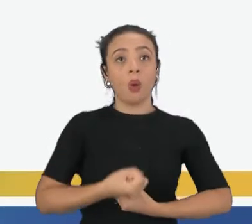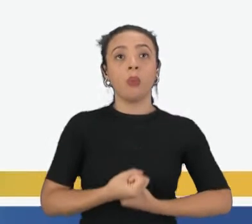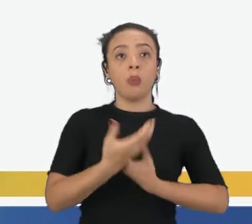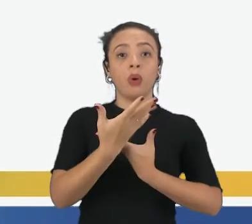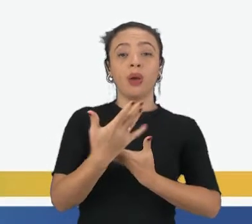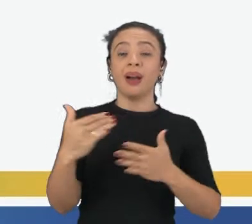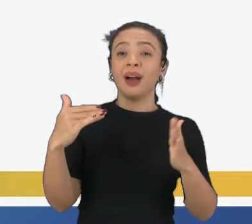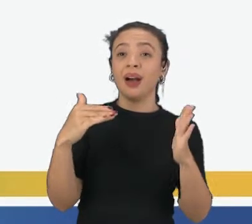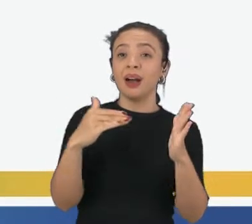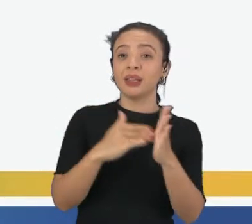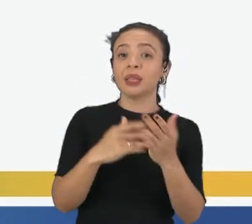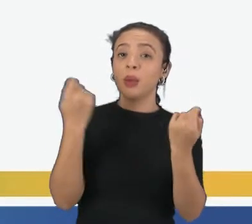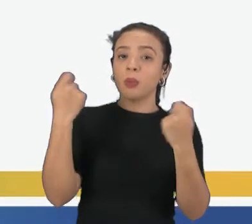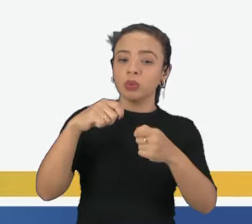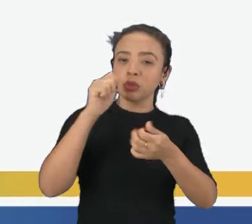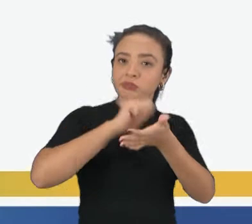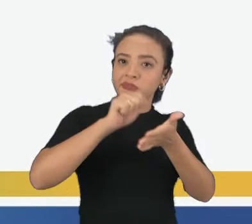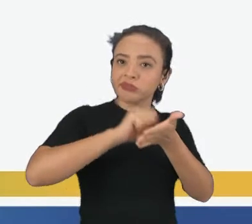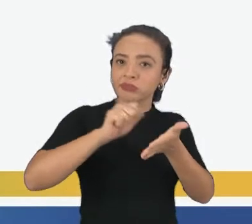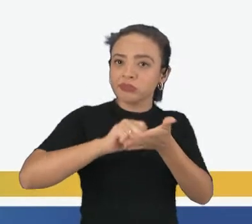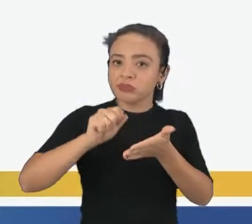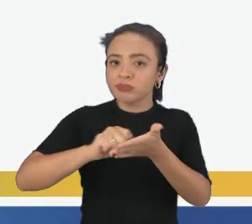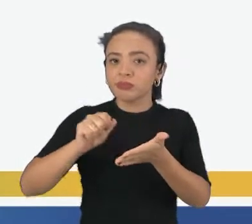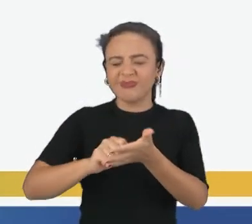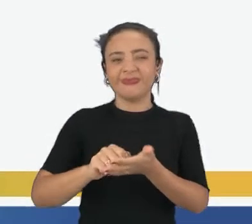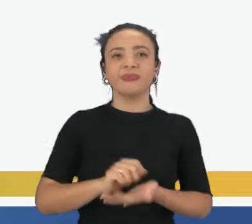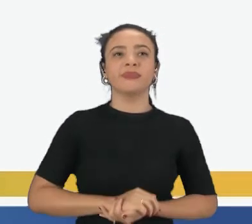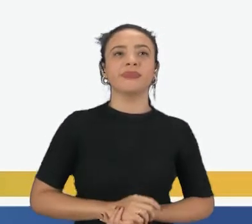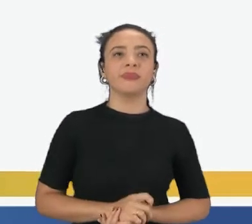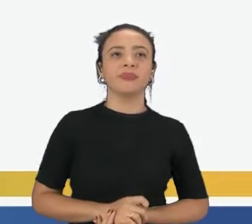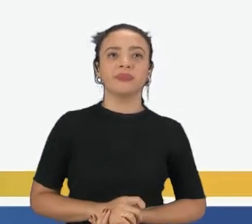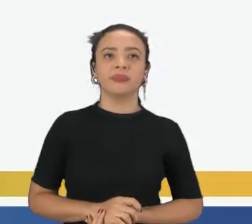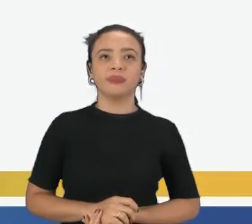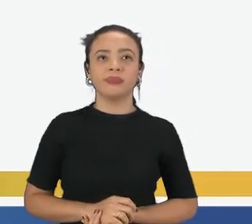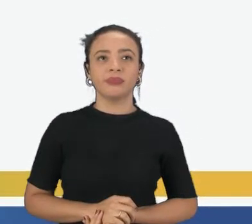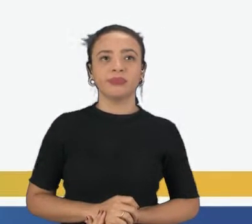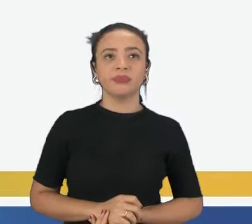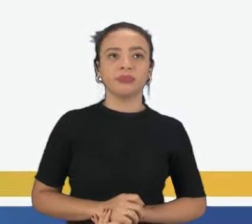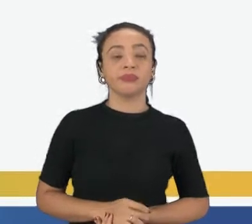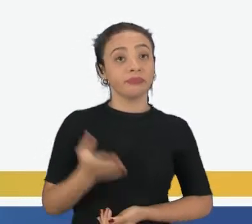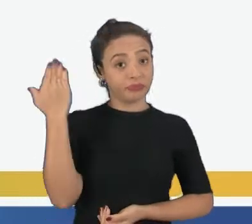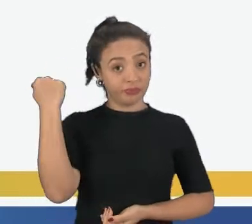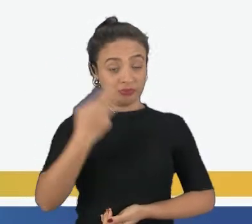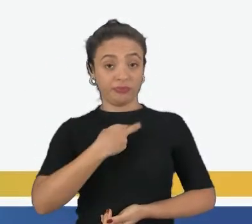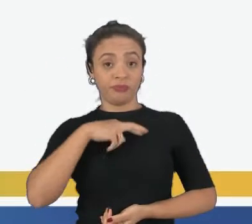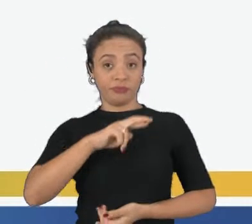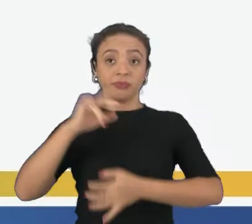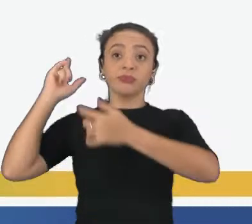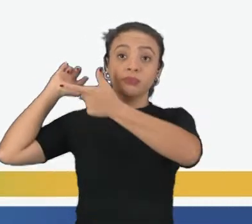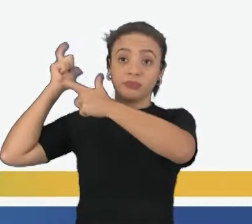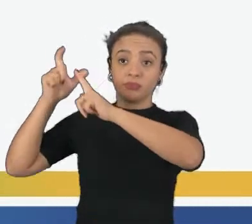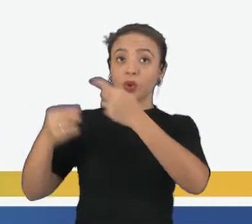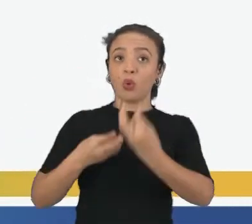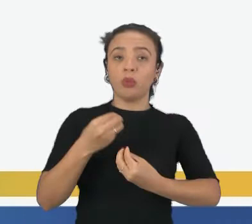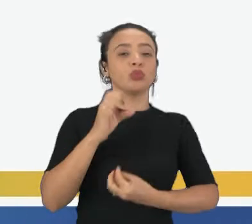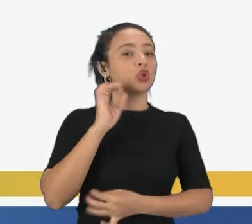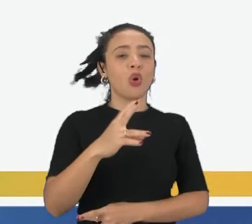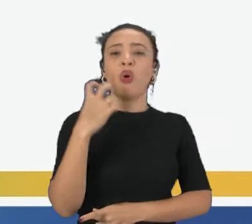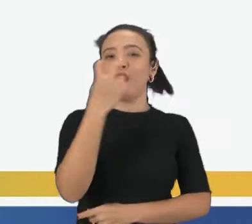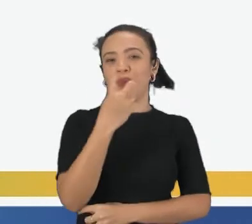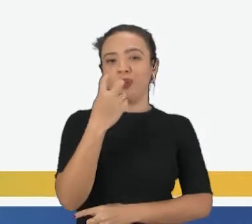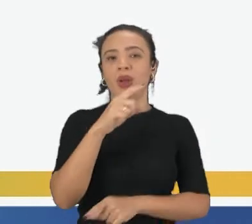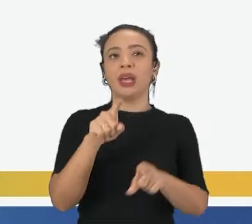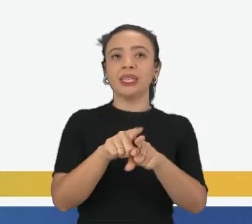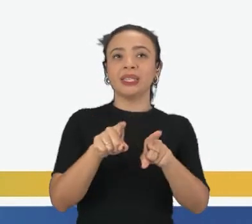pé e foi sendo tão adicionado até que um dia ele foi escrito lá em antigas religiões as tradições eram lentamente orais